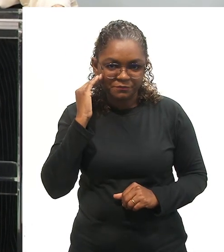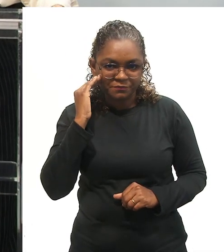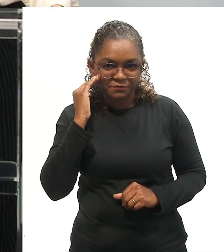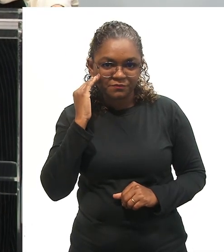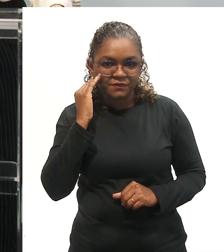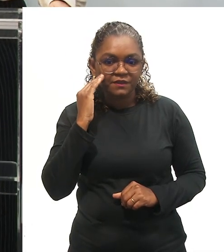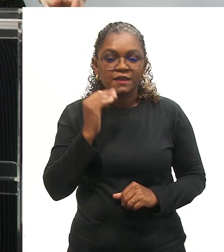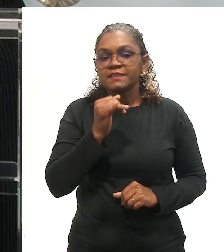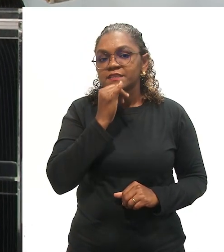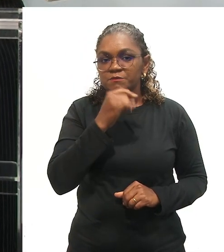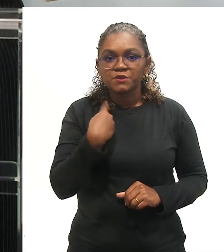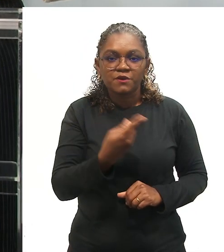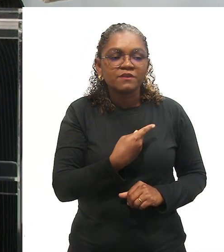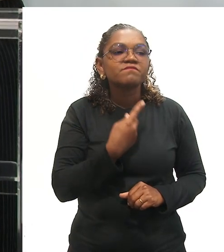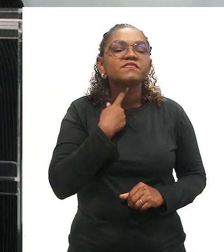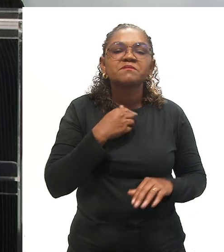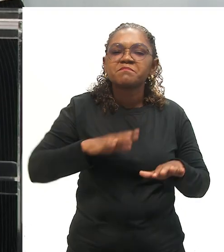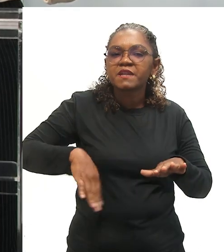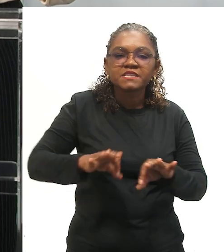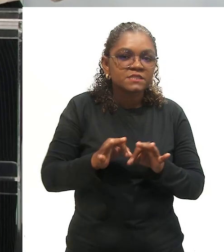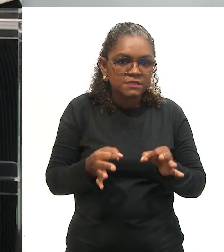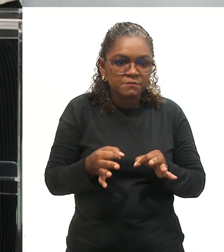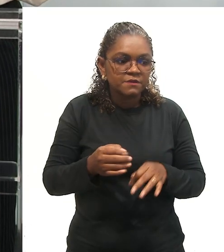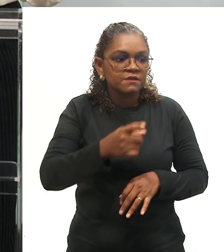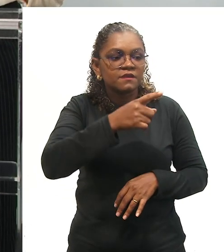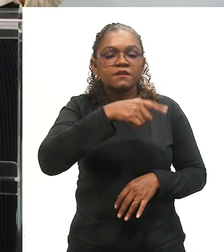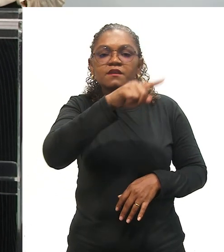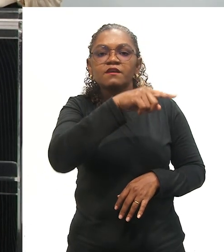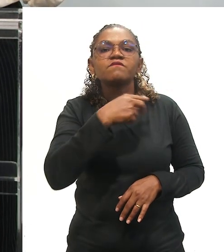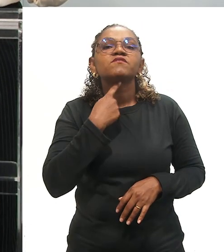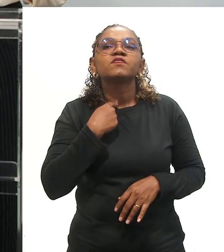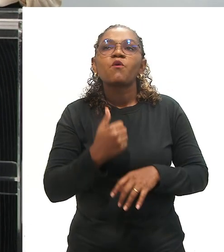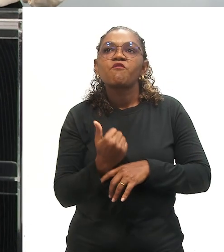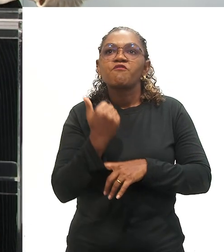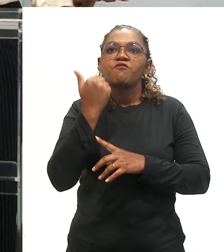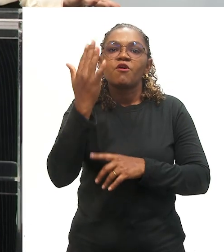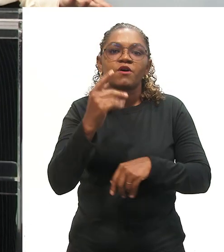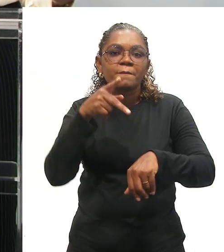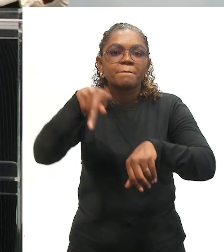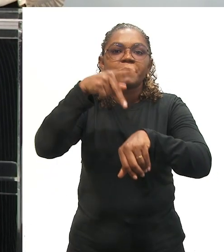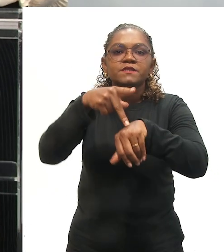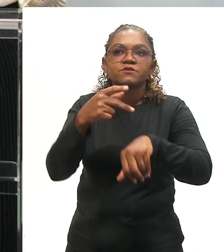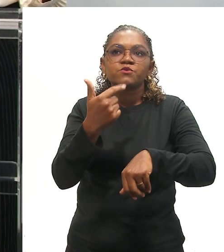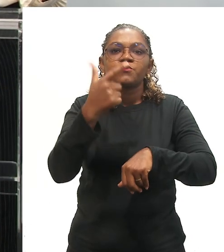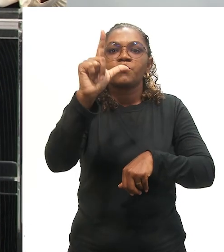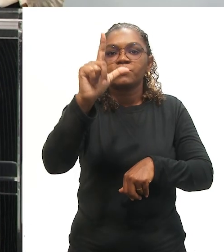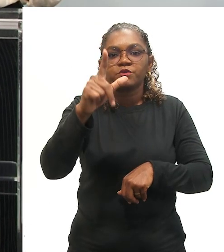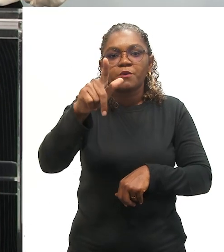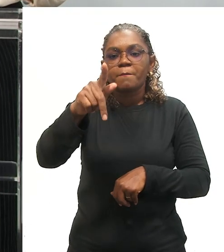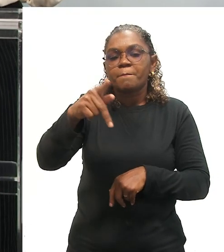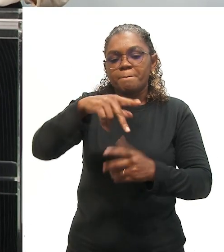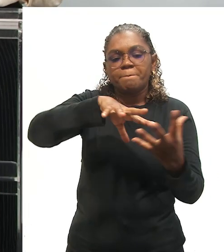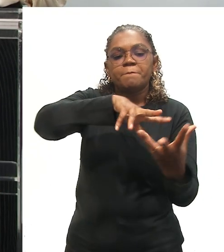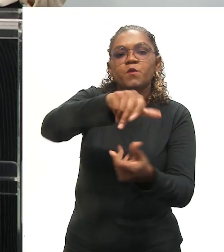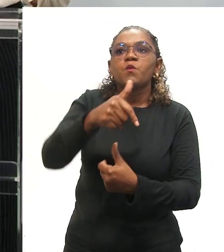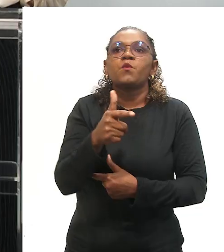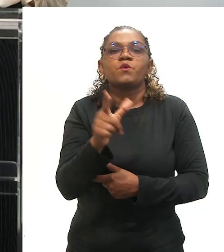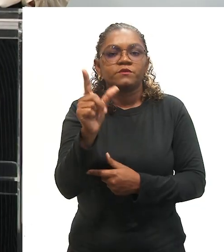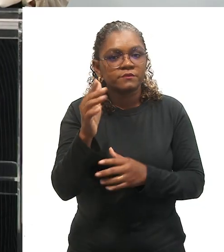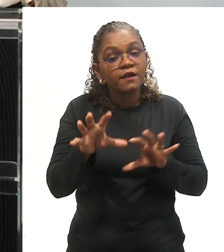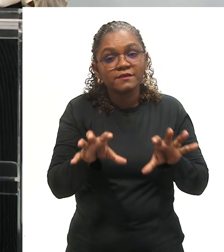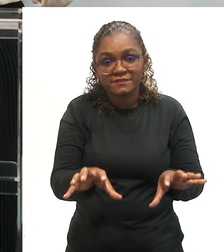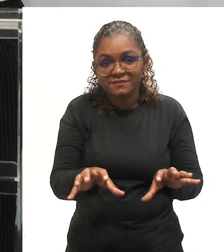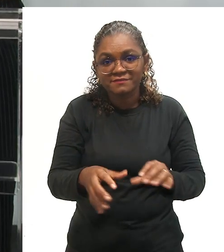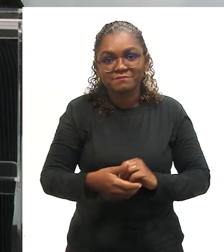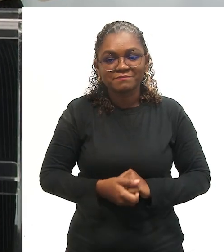Marte. Existe sempre, então, um novo patamar de consumo que vai além da capacidade de renda que a gente está vivendo